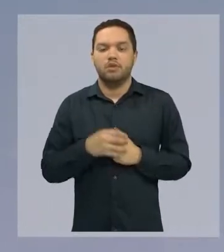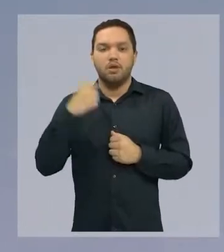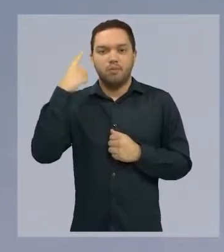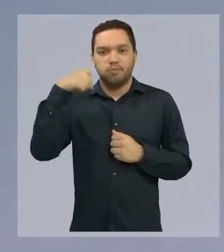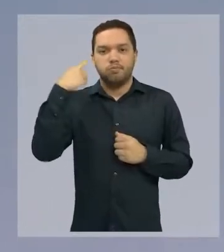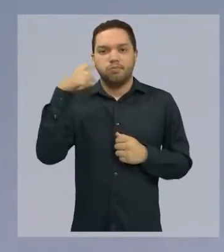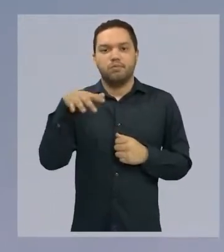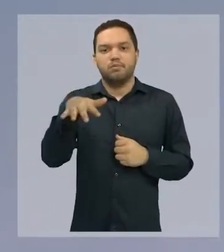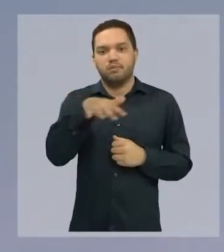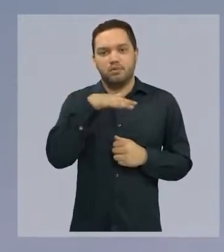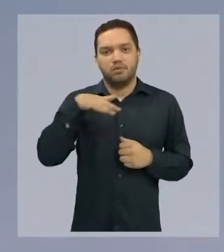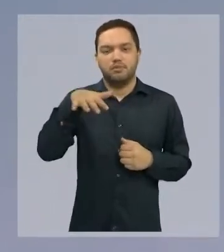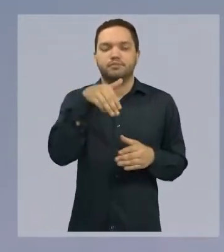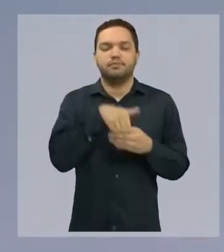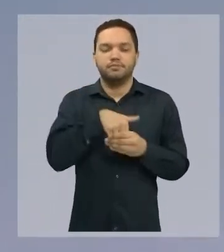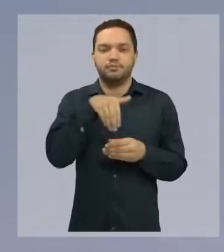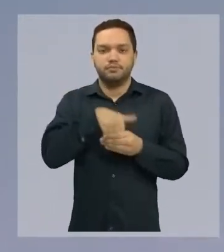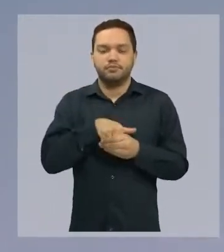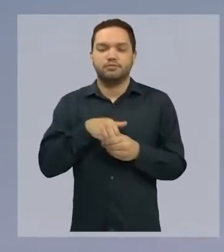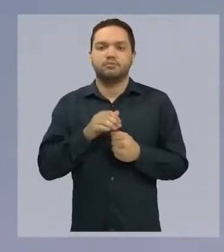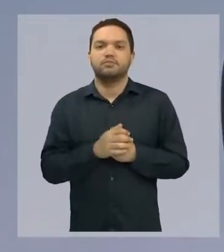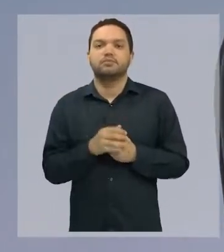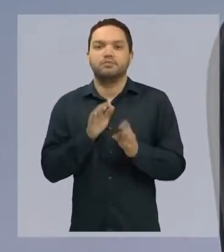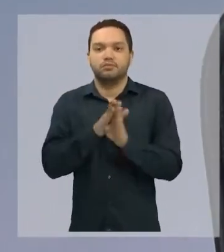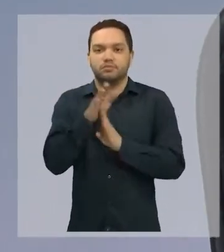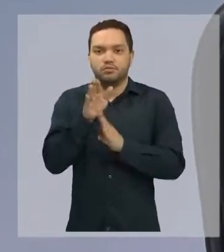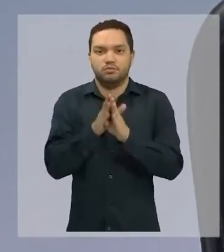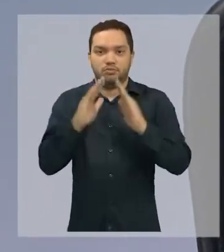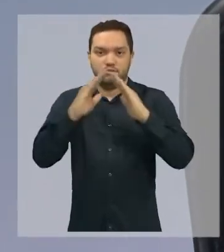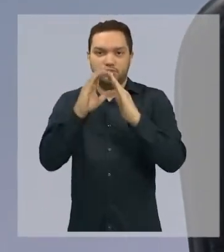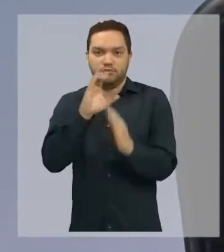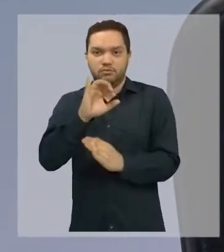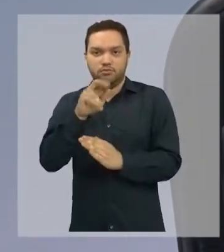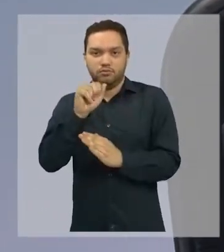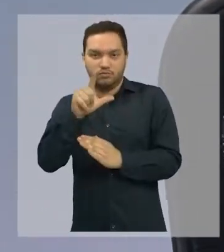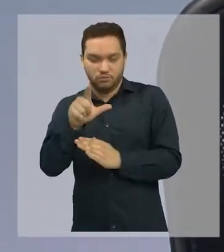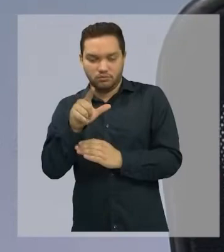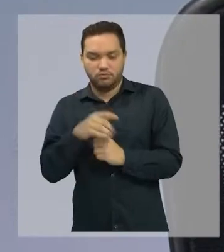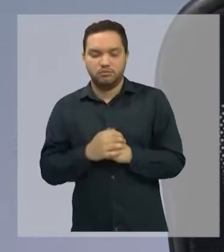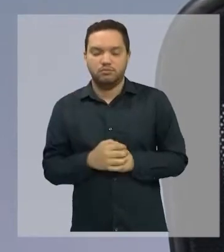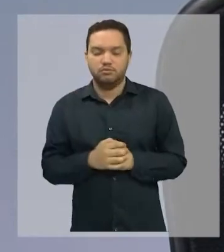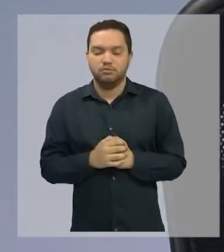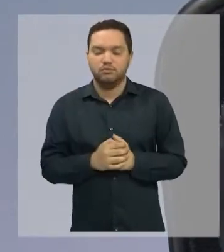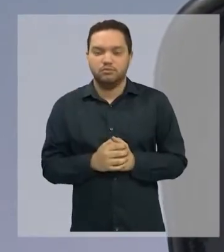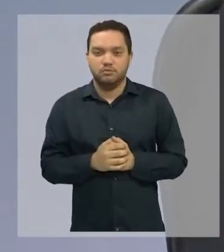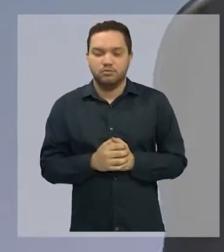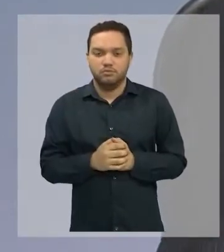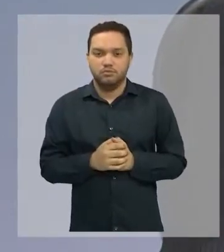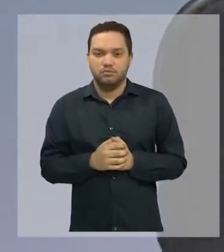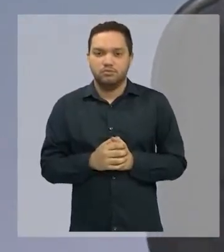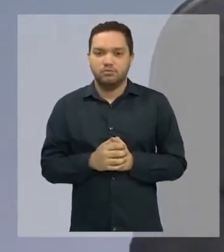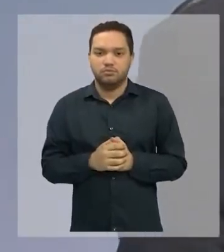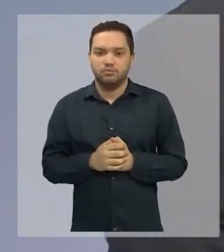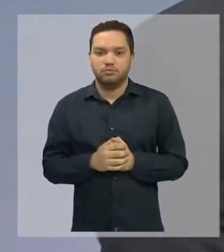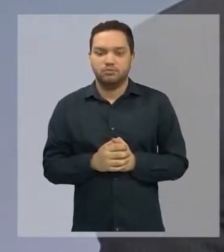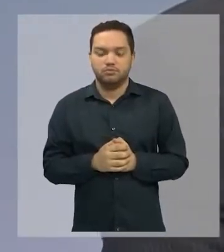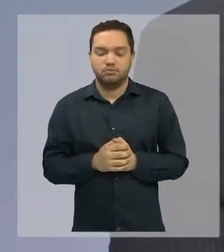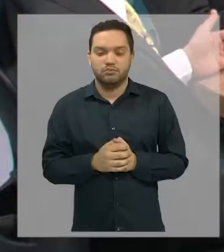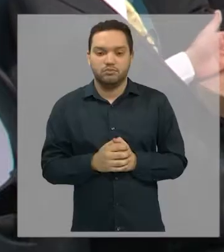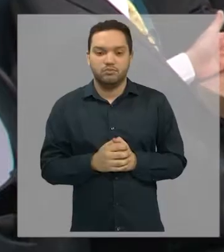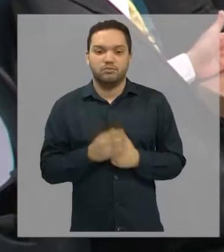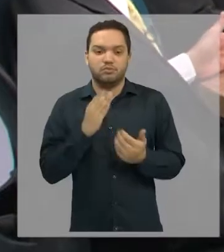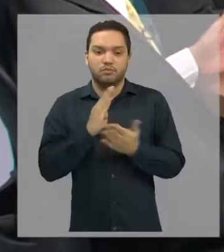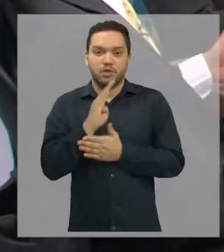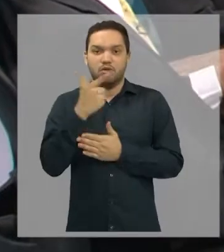na área eleitoral. Ele foi assessor da Casa Civil do Zé Disseu. Não foi isenção. Passou, na verdade, não tinha passou isenção.